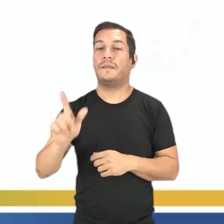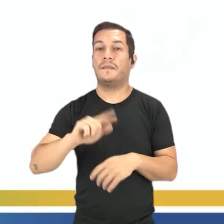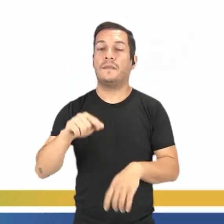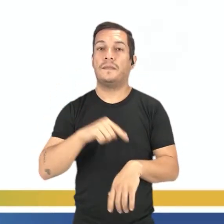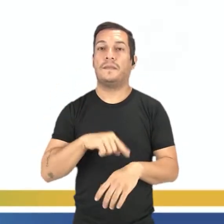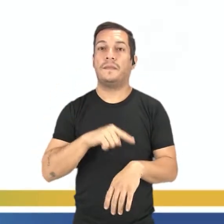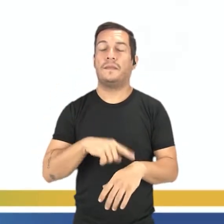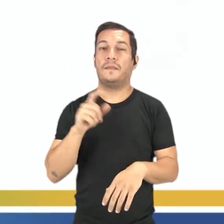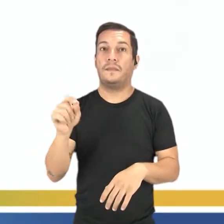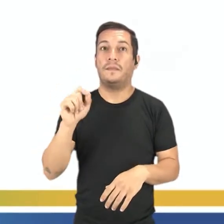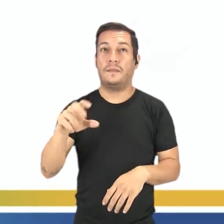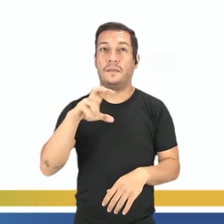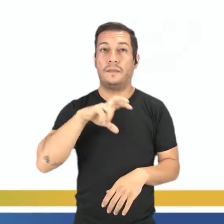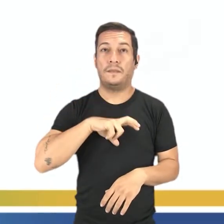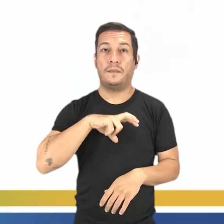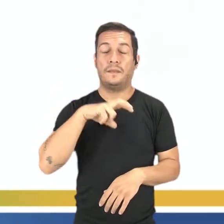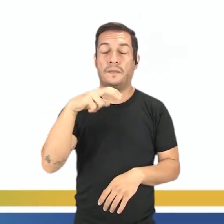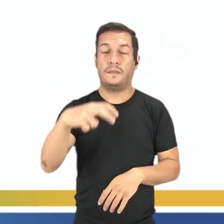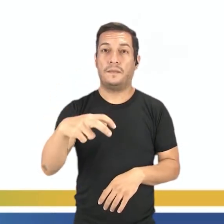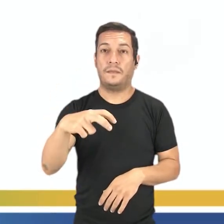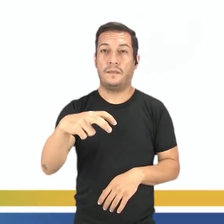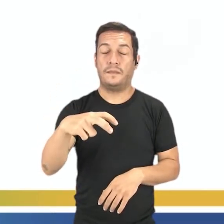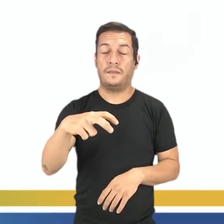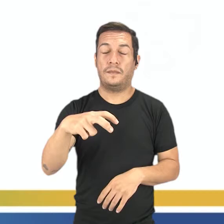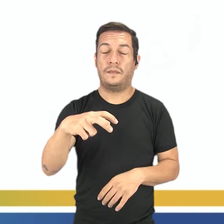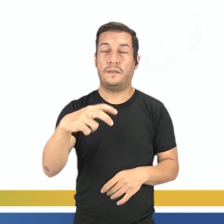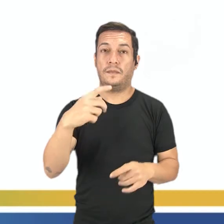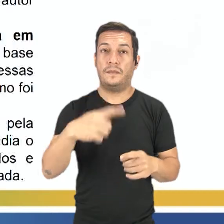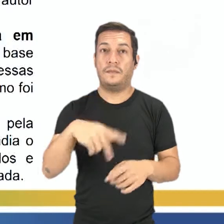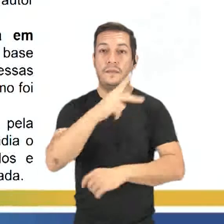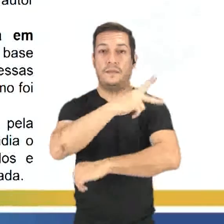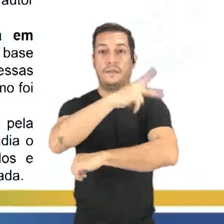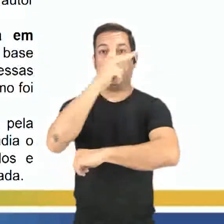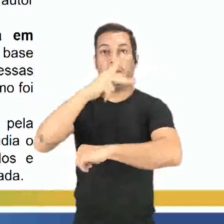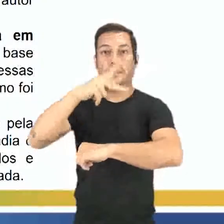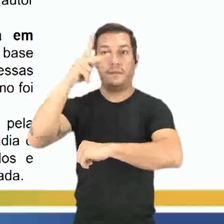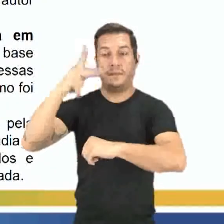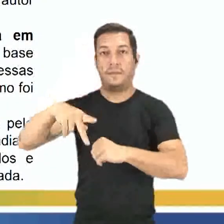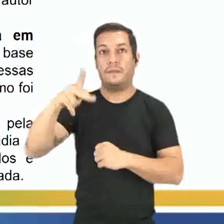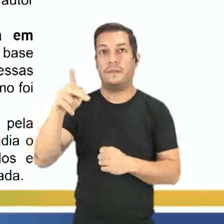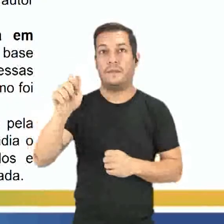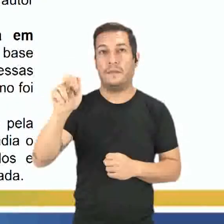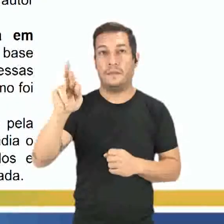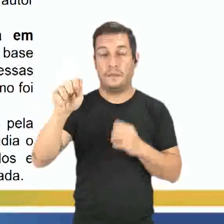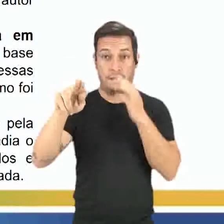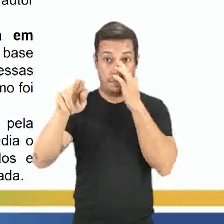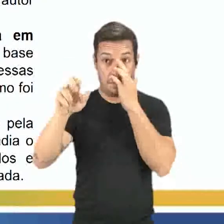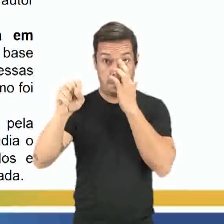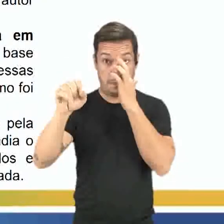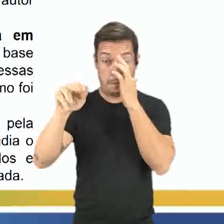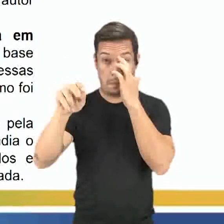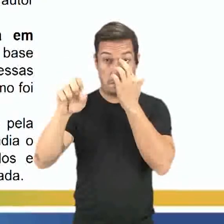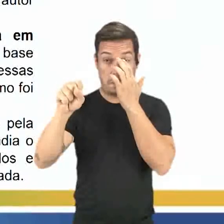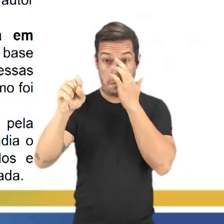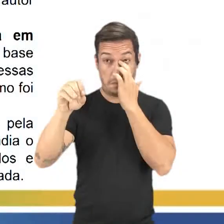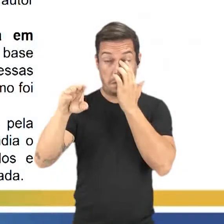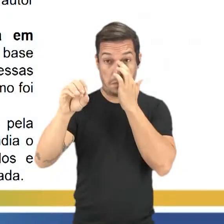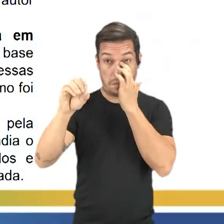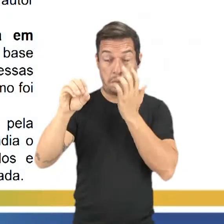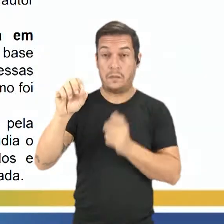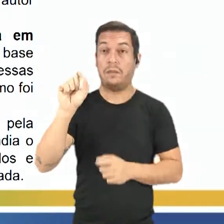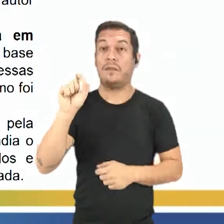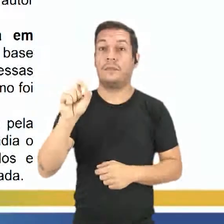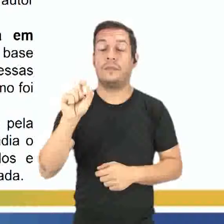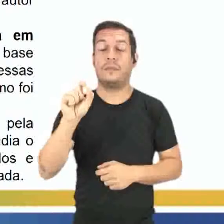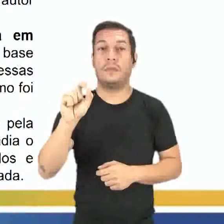em Portugal, denominado parnasianismo. E o que foi o